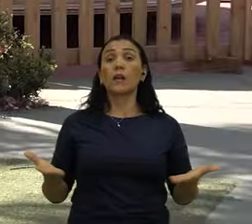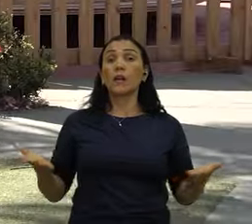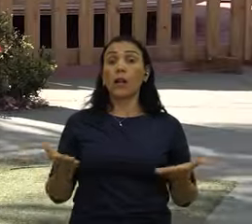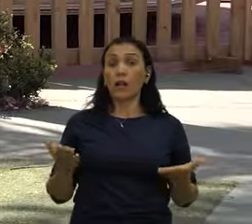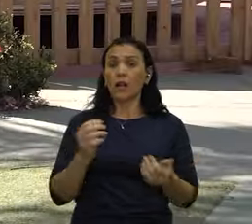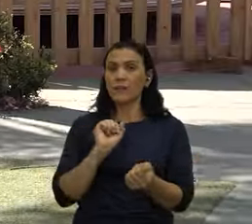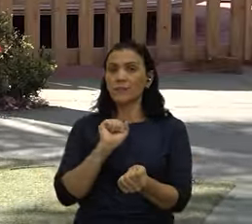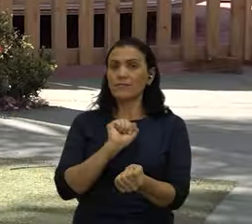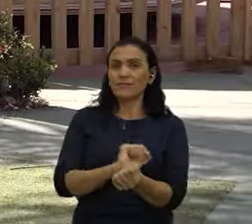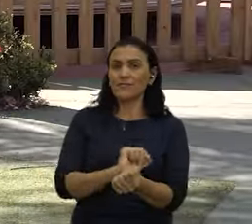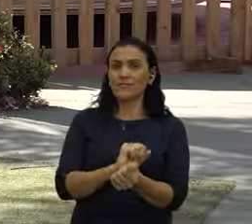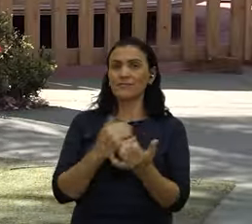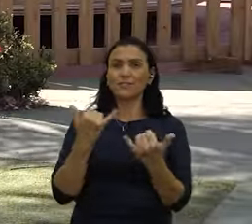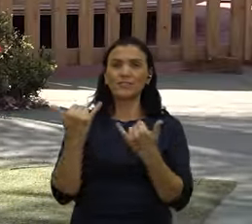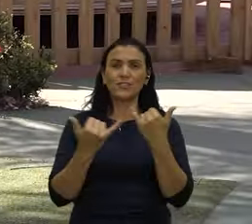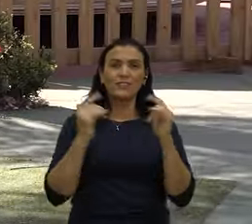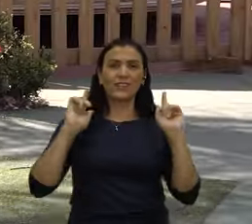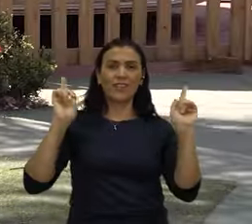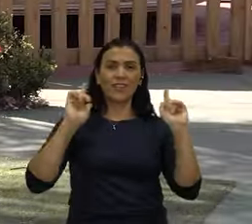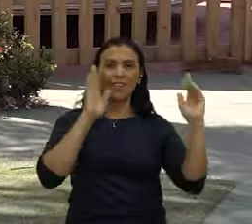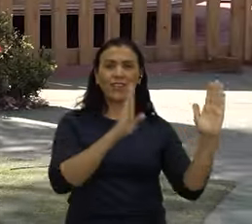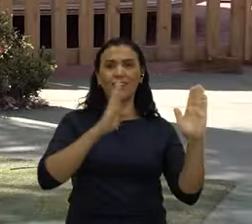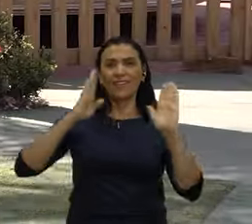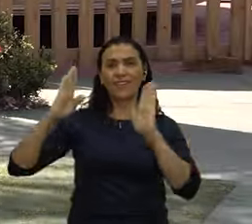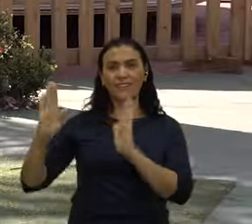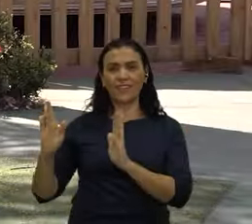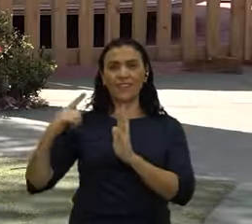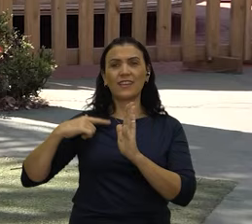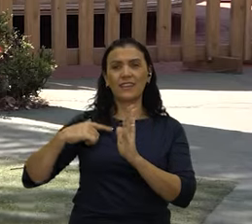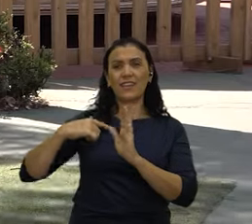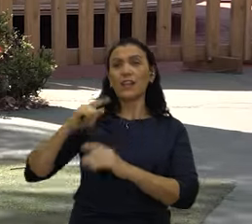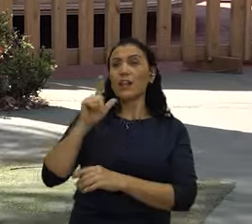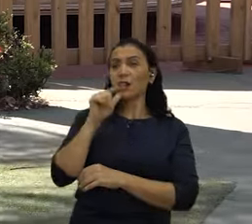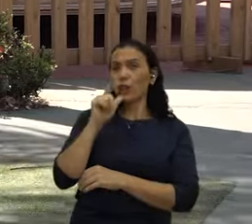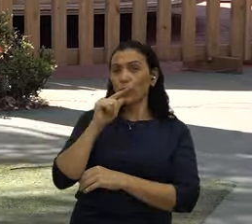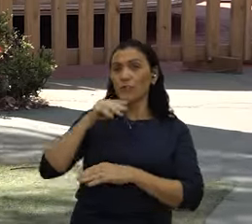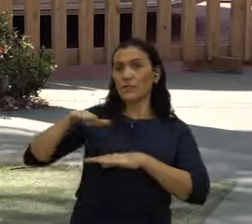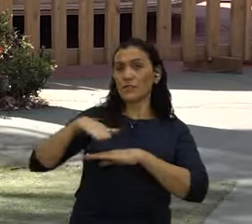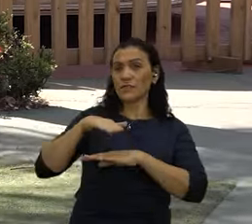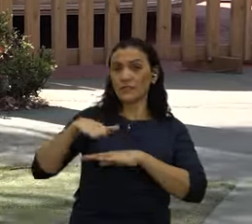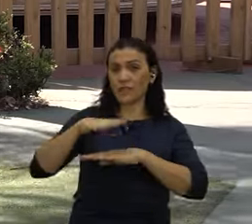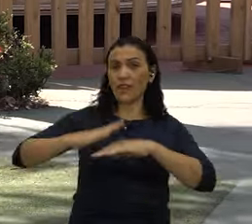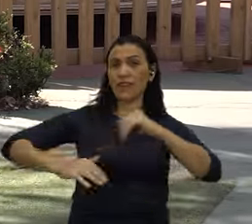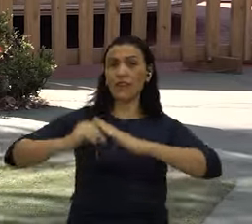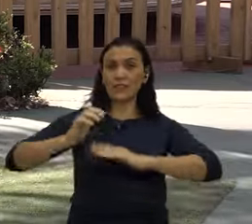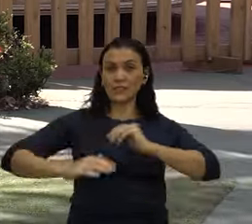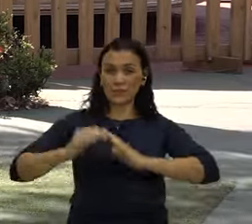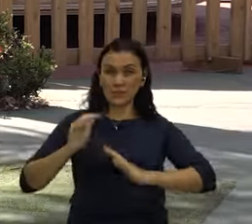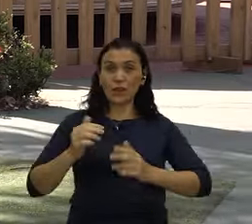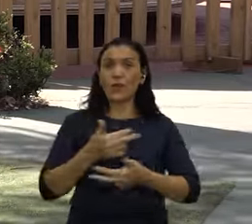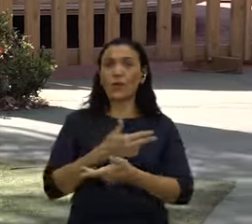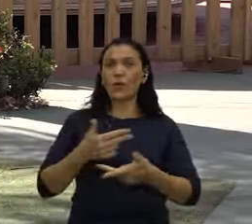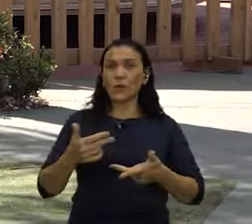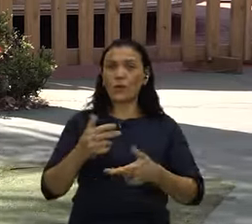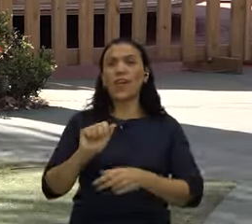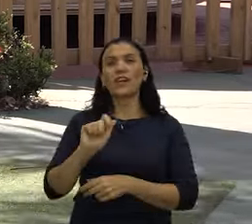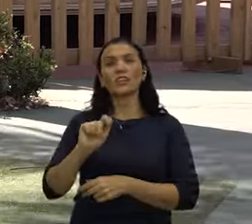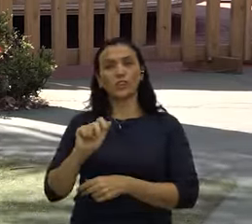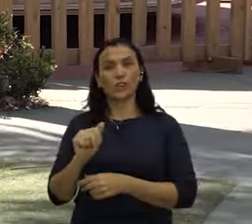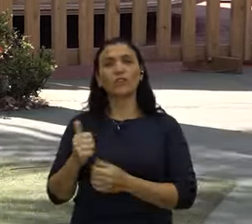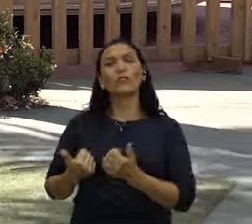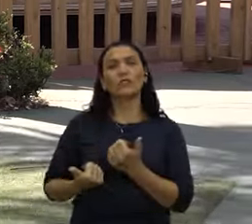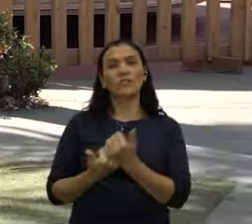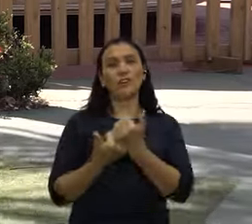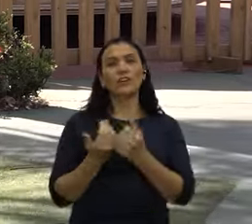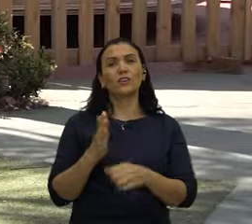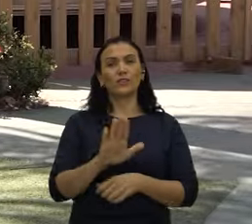E agora uma pausa na diversão, porque no próximo bloco, luz, estrada e ação. Atuações da AGU que impactam a vida